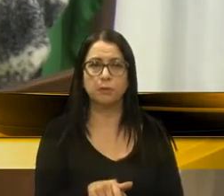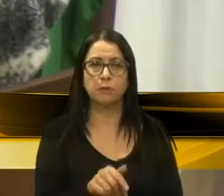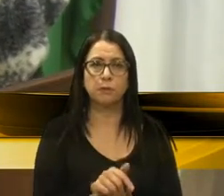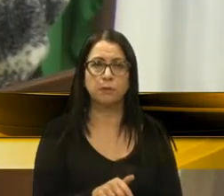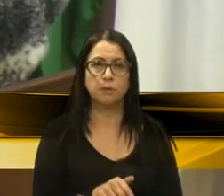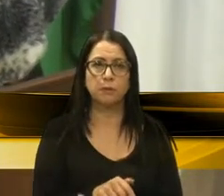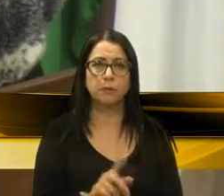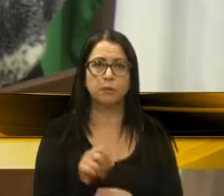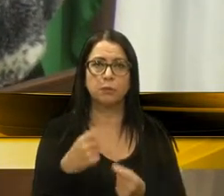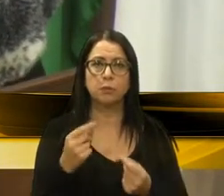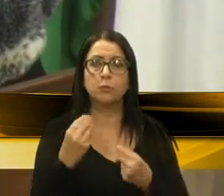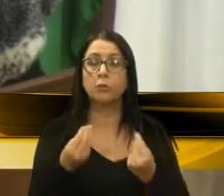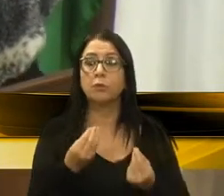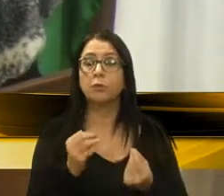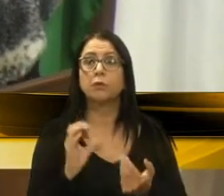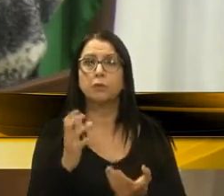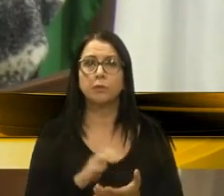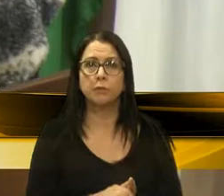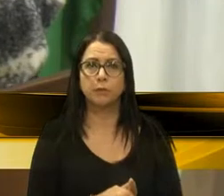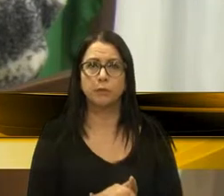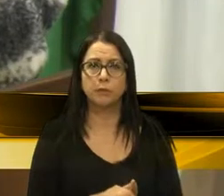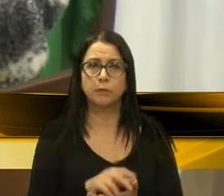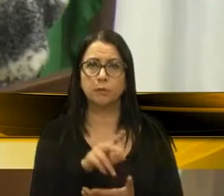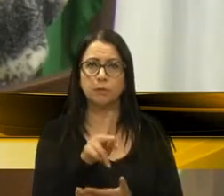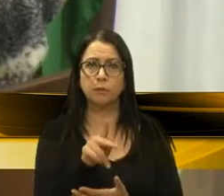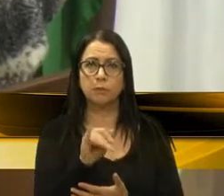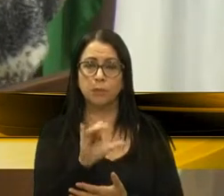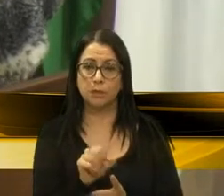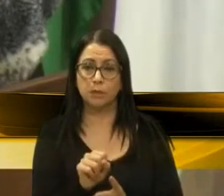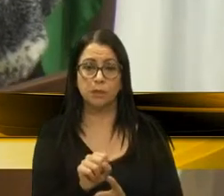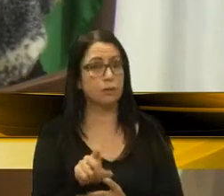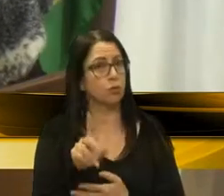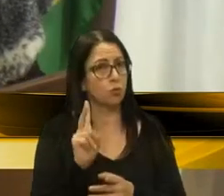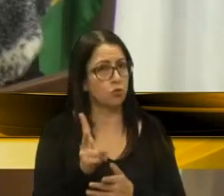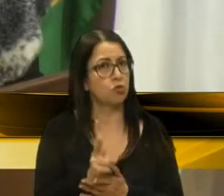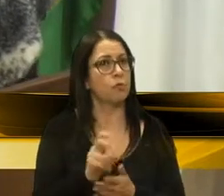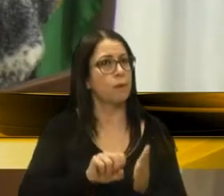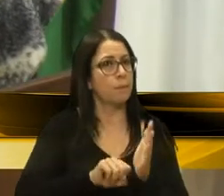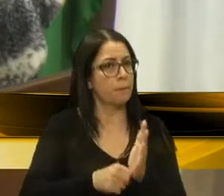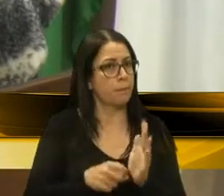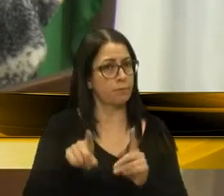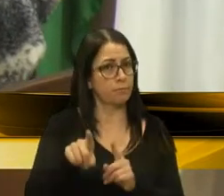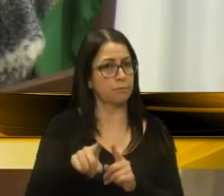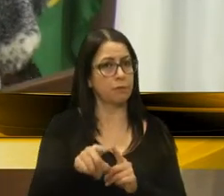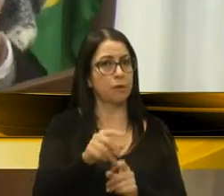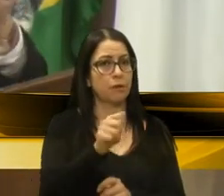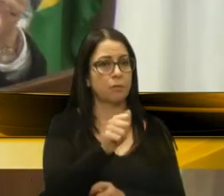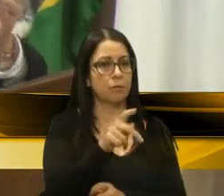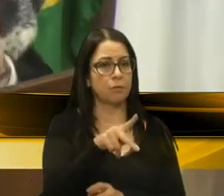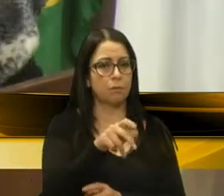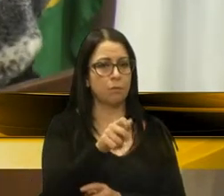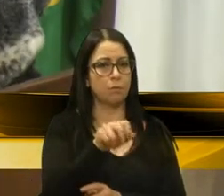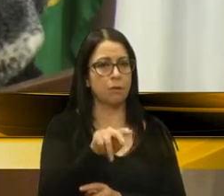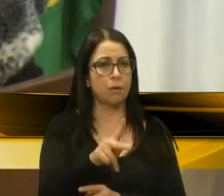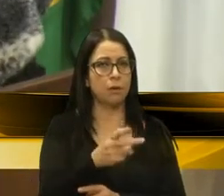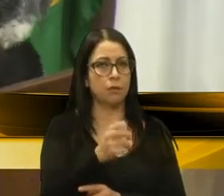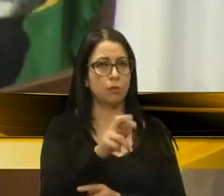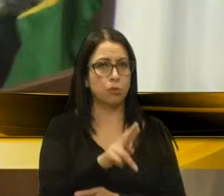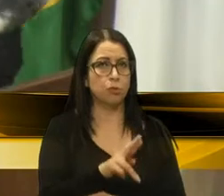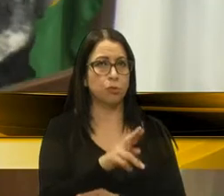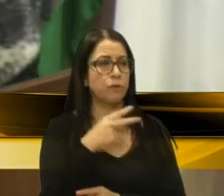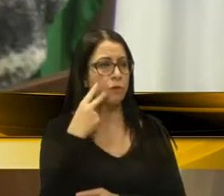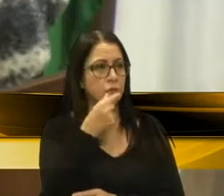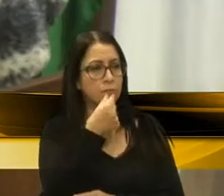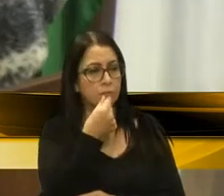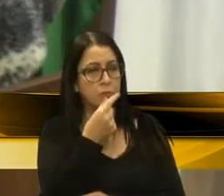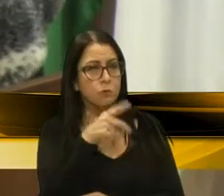Qual é que é a situação, gente? A PIX continua interditada. O apanhador, que naquela época, vereador Rodrigo e